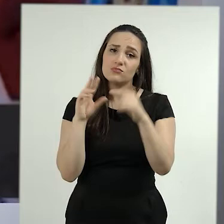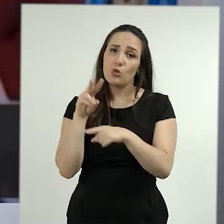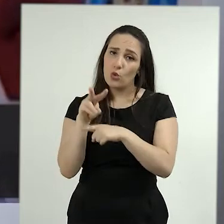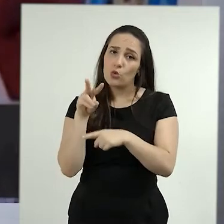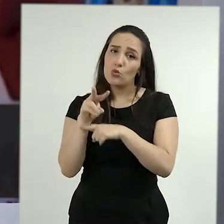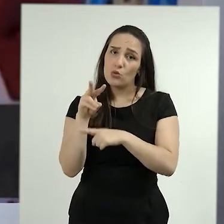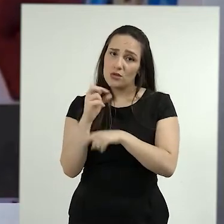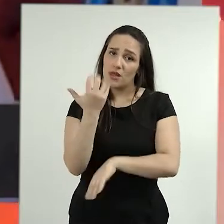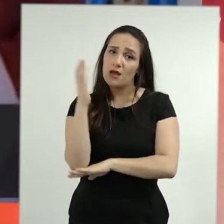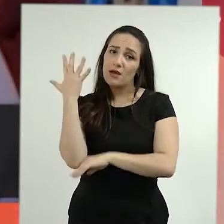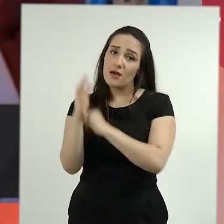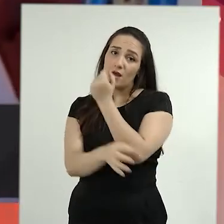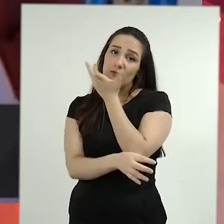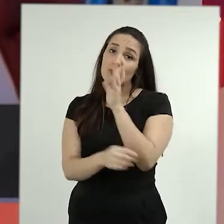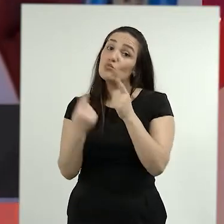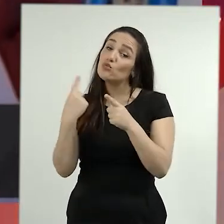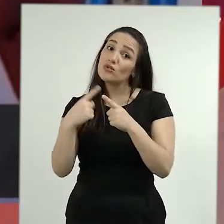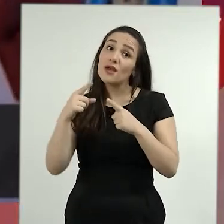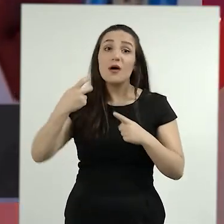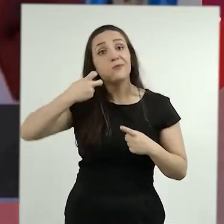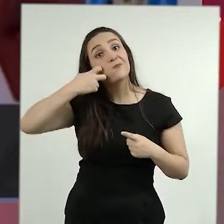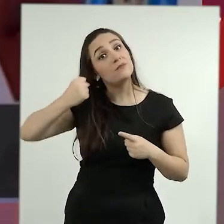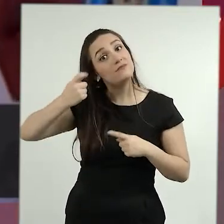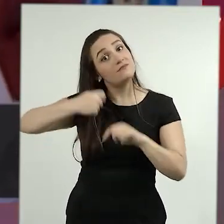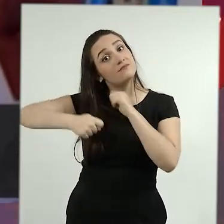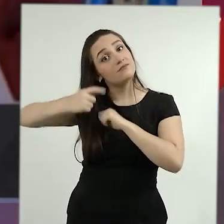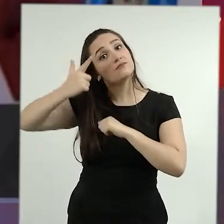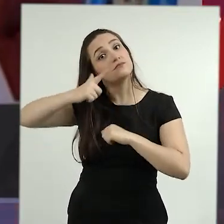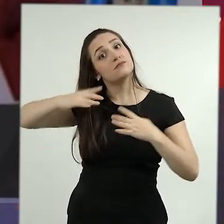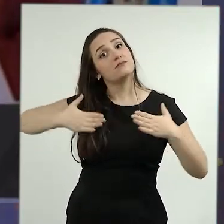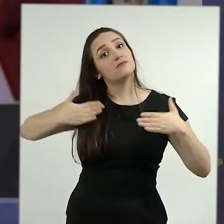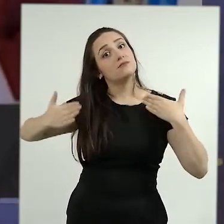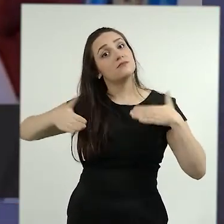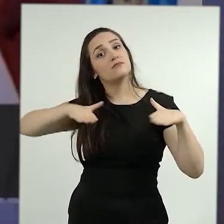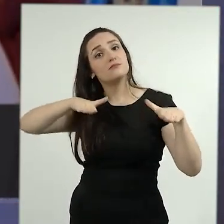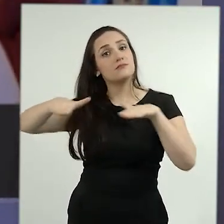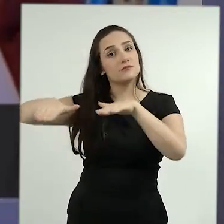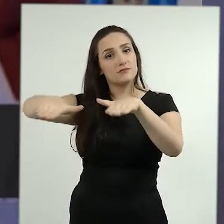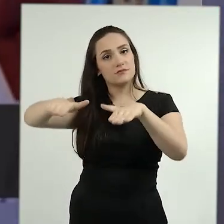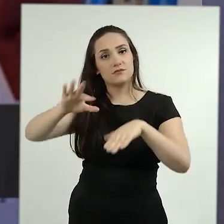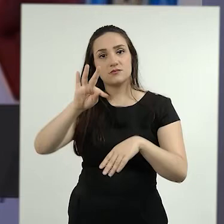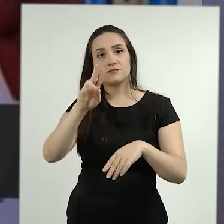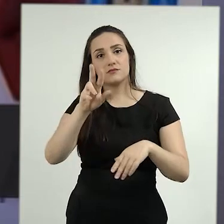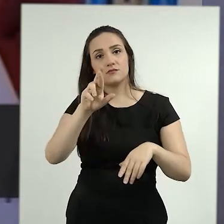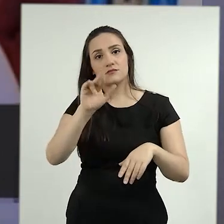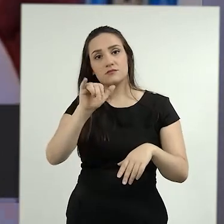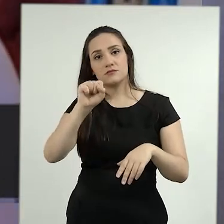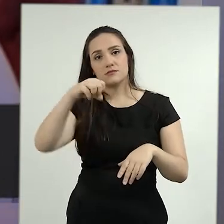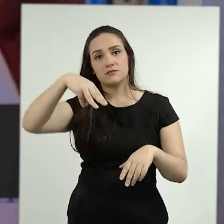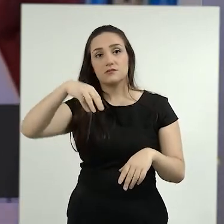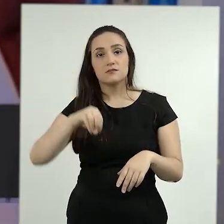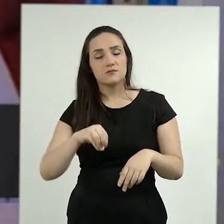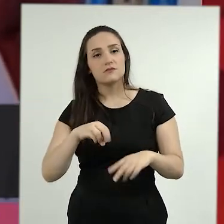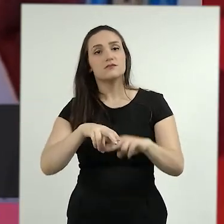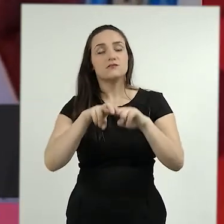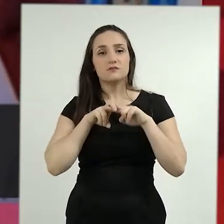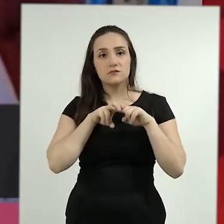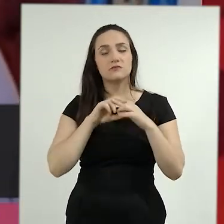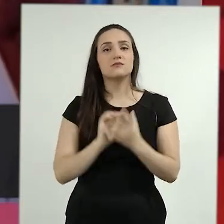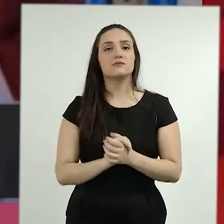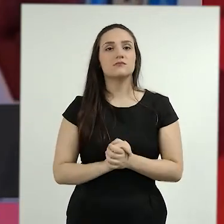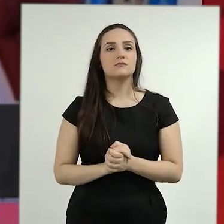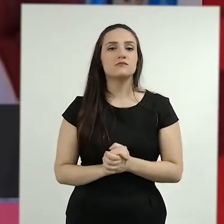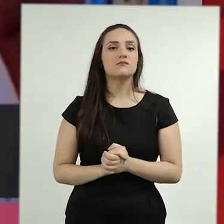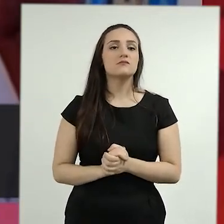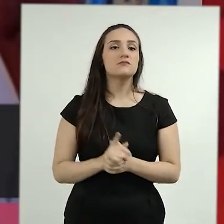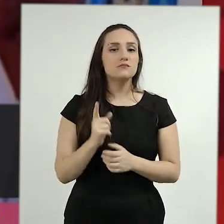da preservação do meio ambiente, porque é a principal fonte de economia. Então, tem trazido aí, não